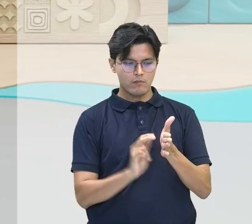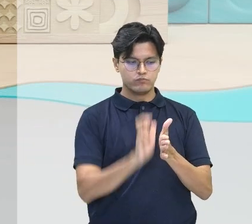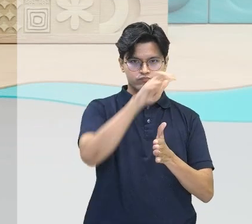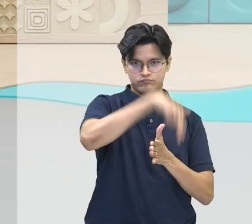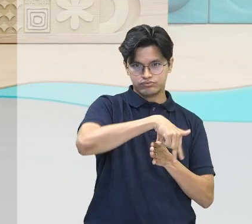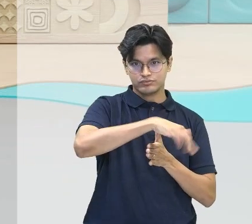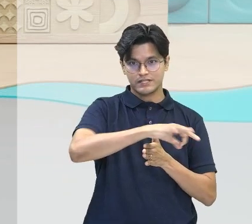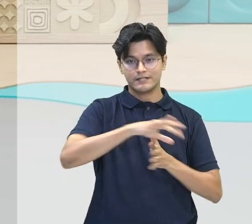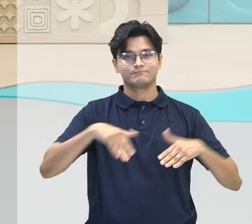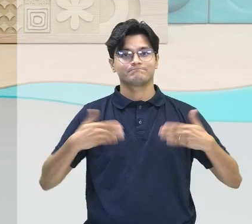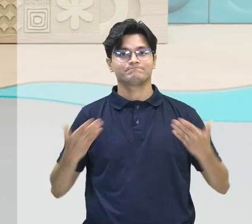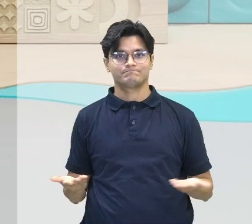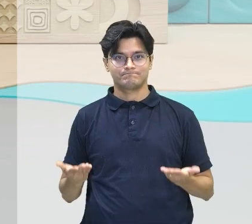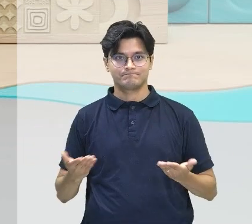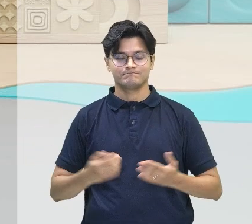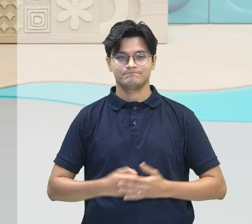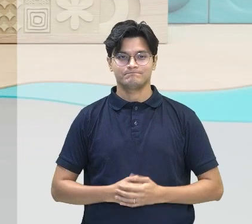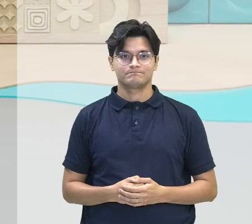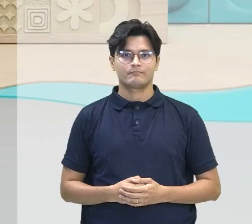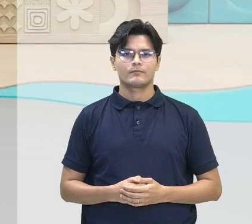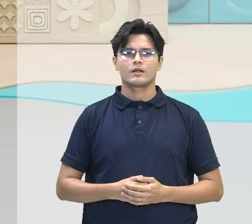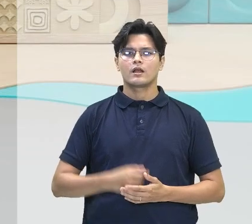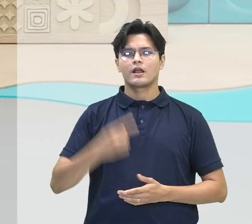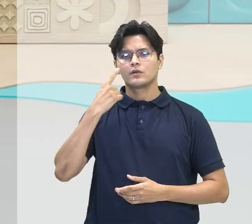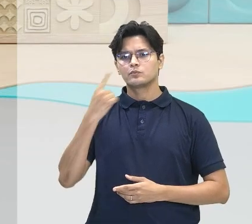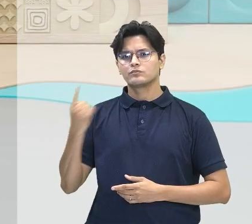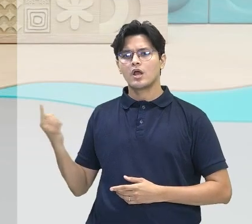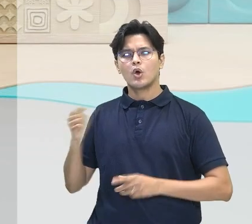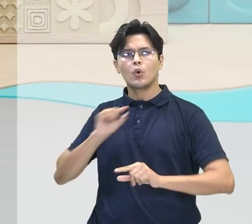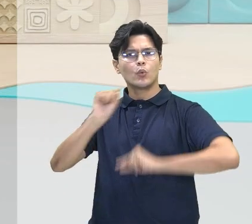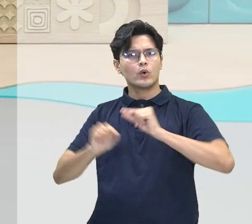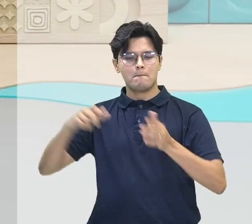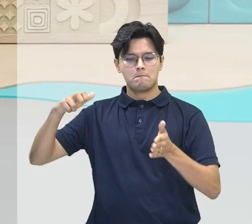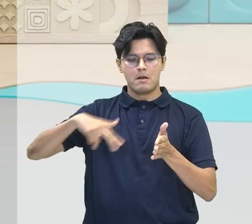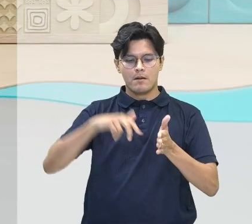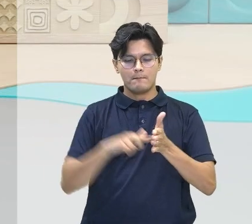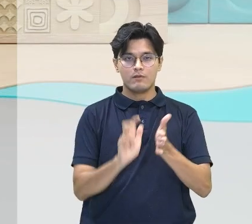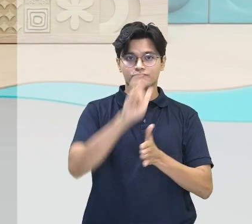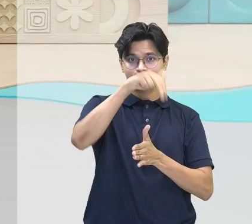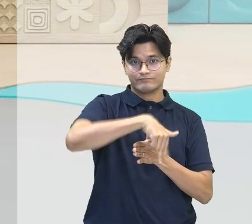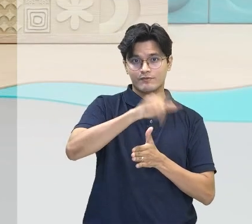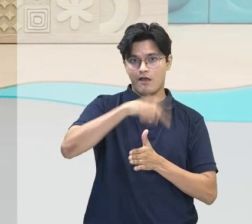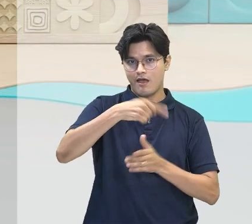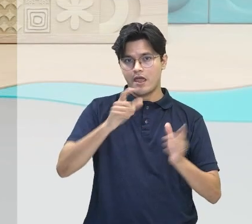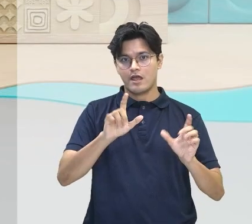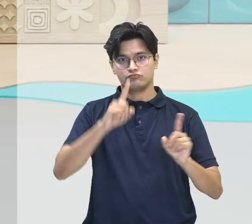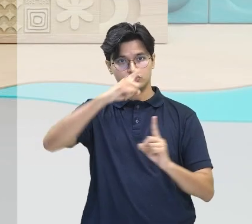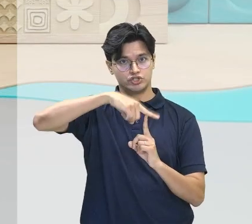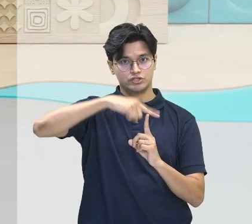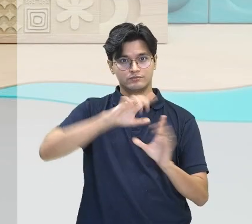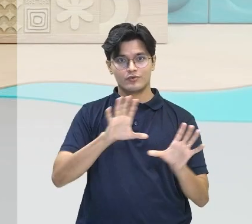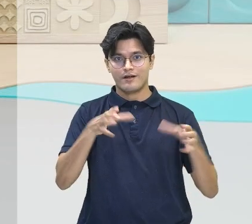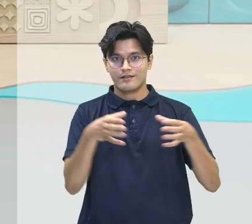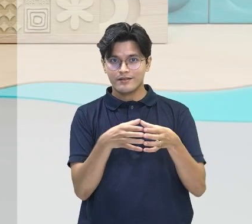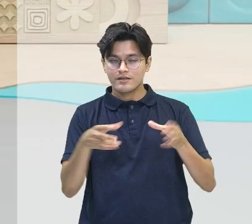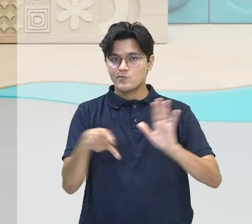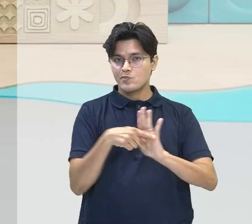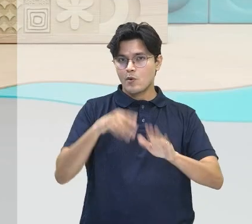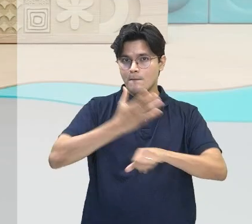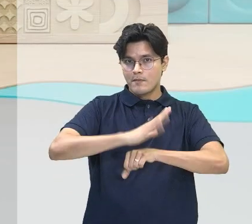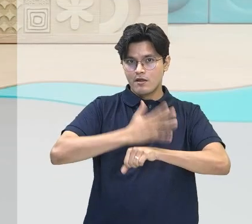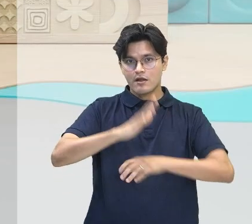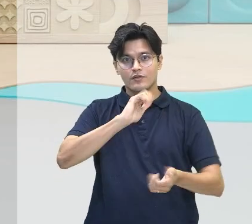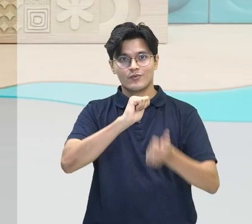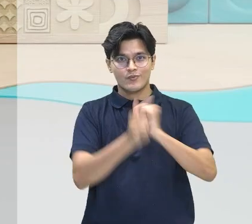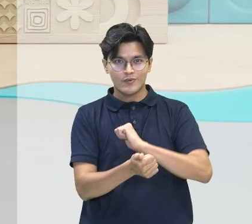ok? Então, o parkour faz parte de uma categoria ali de atividades físicas e esportivas que